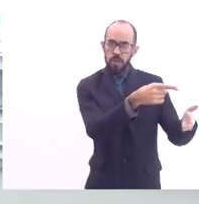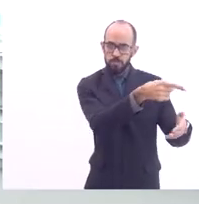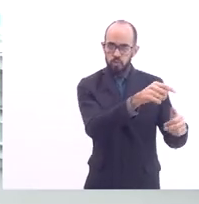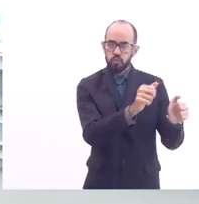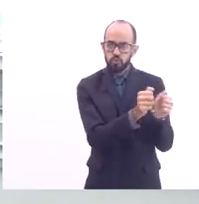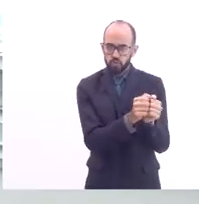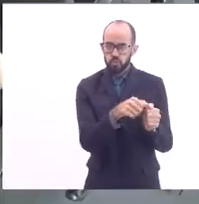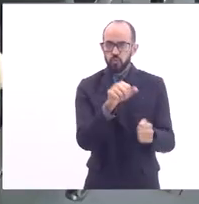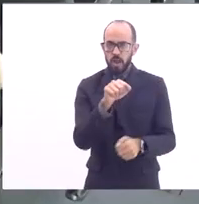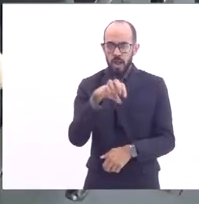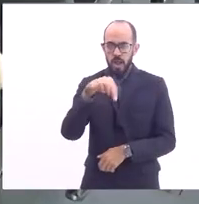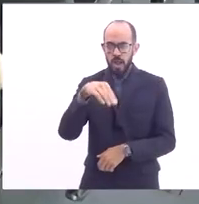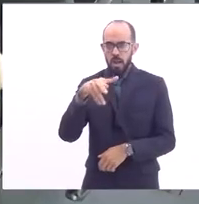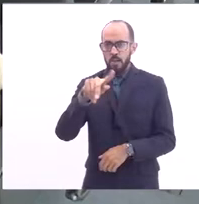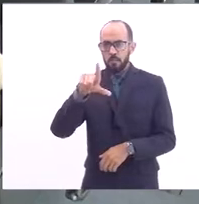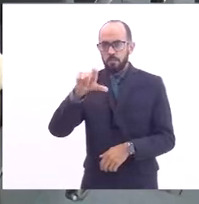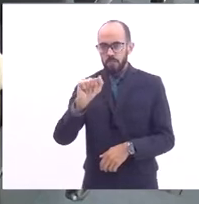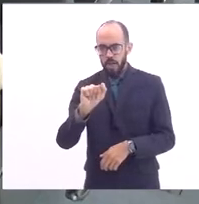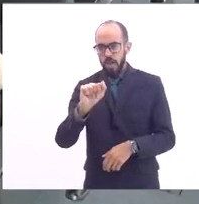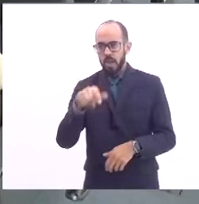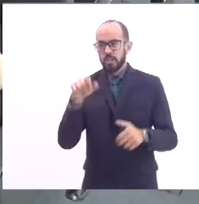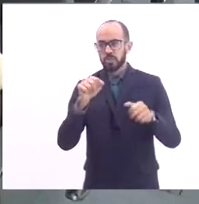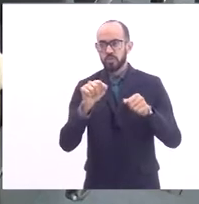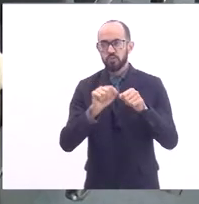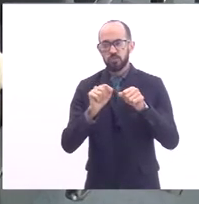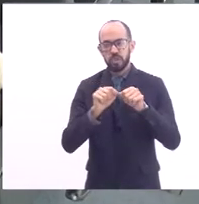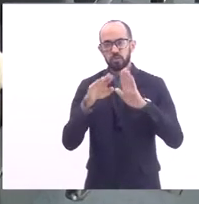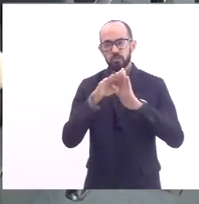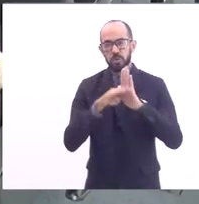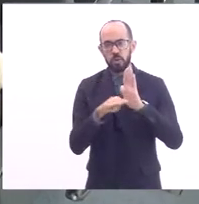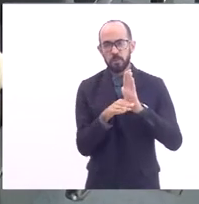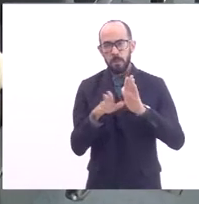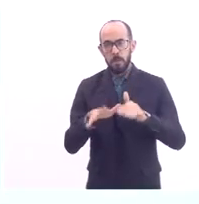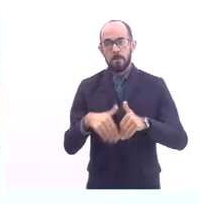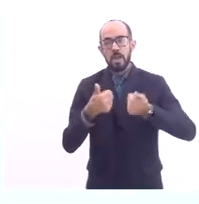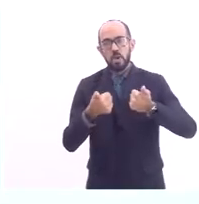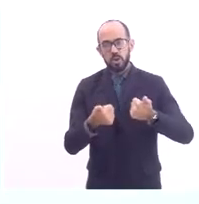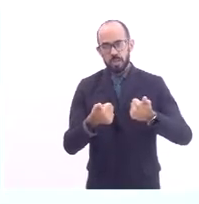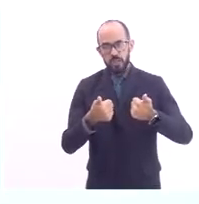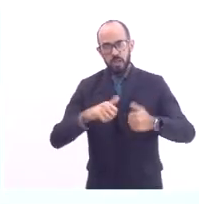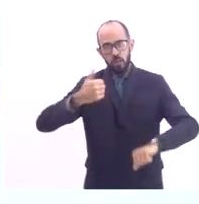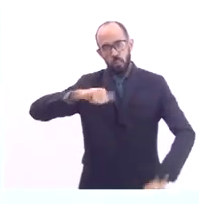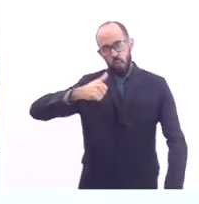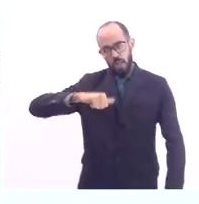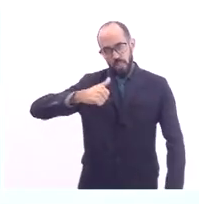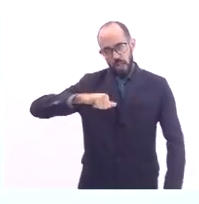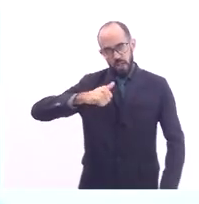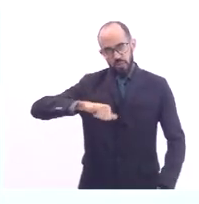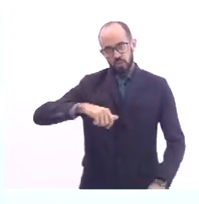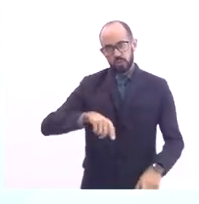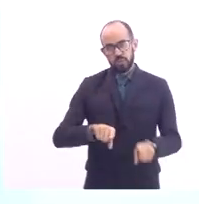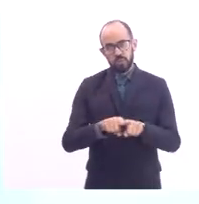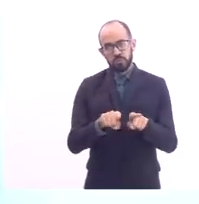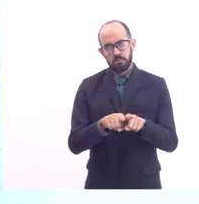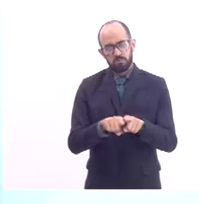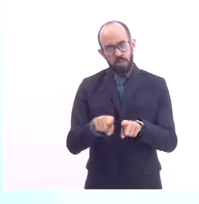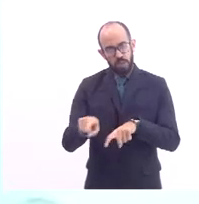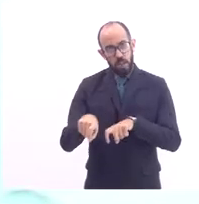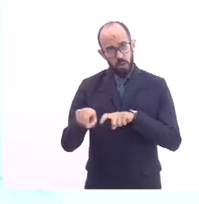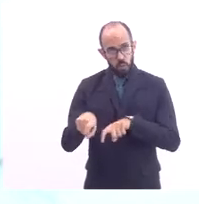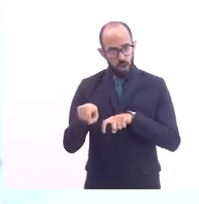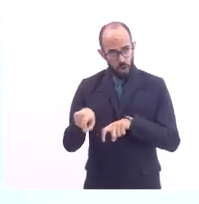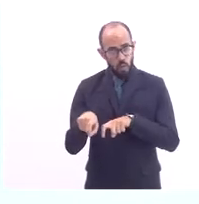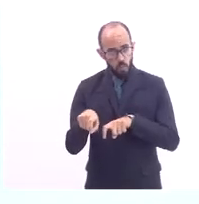antiga Serj. Fizemos um programa de melhoria muito grande do ponto de vista da qualidade, um deles é o exemplo da eletrificação rural,